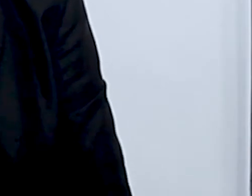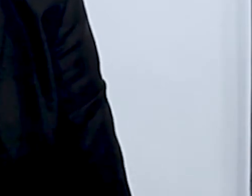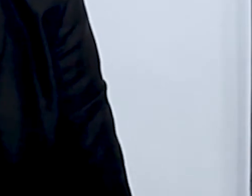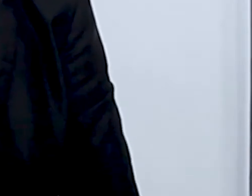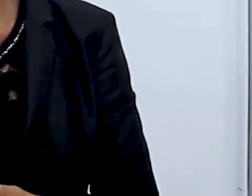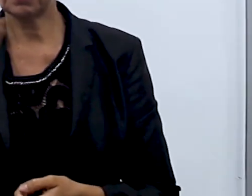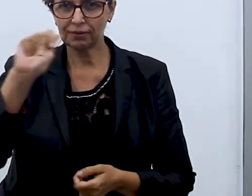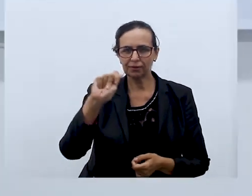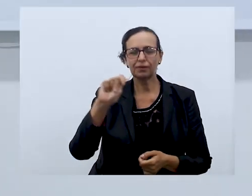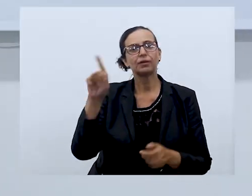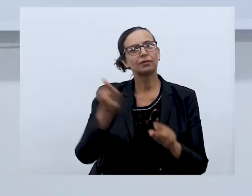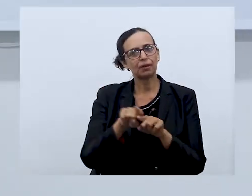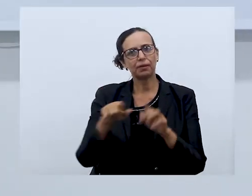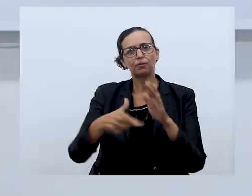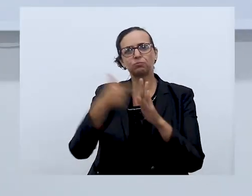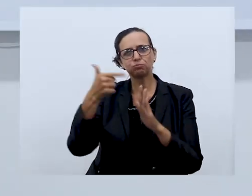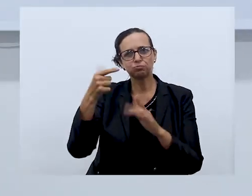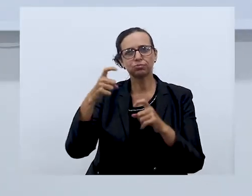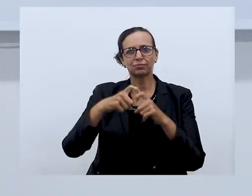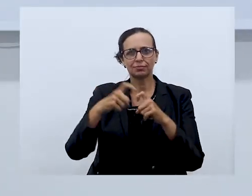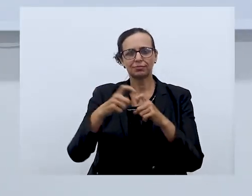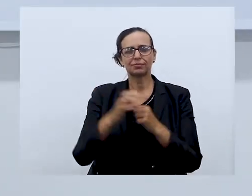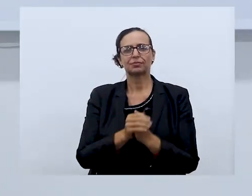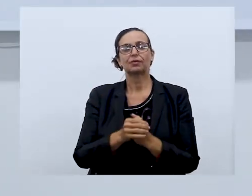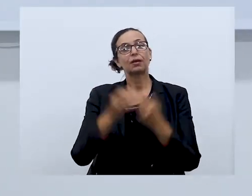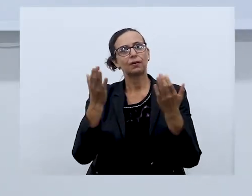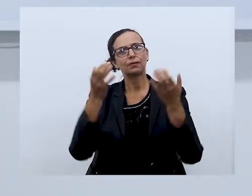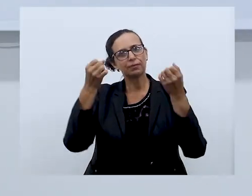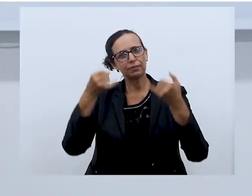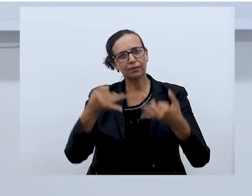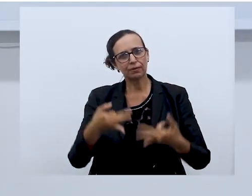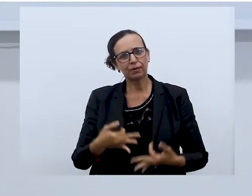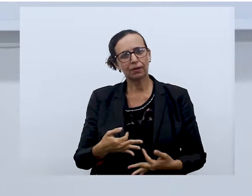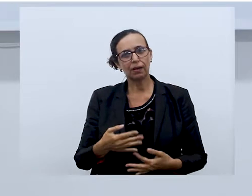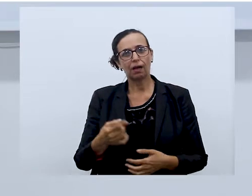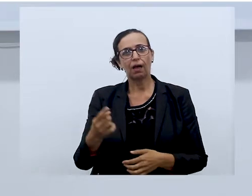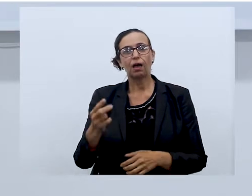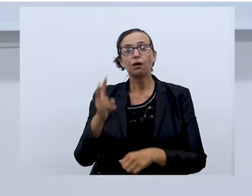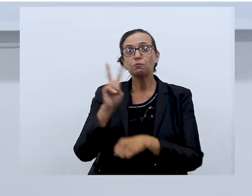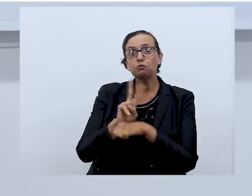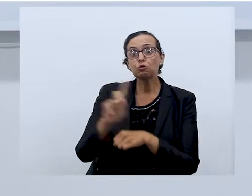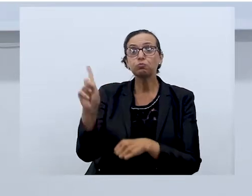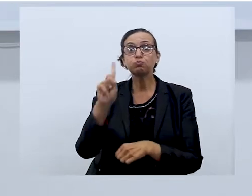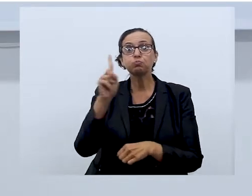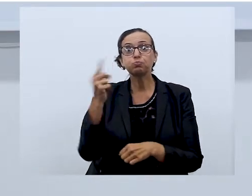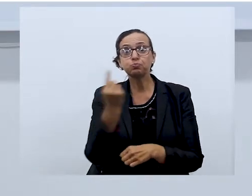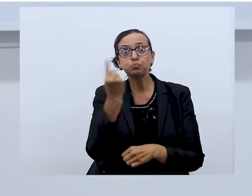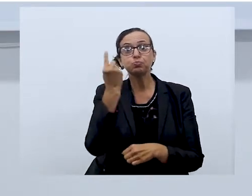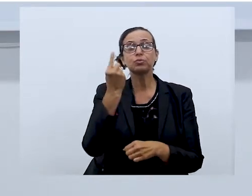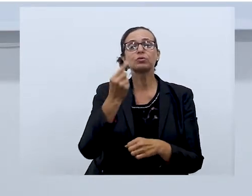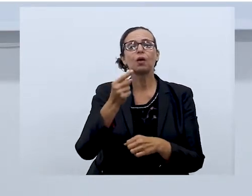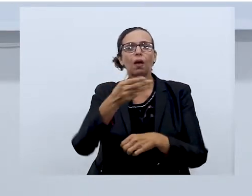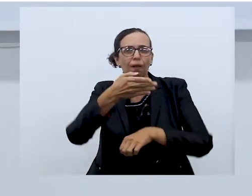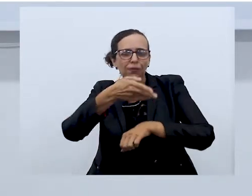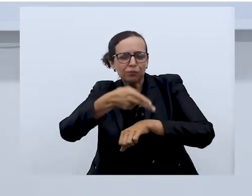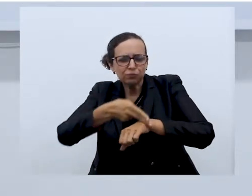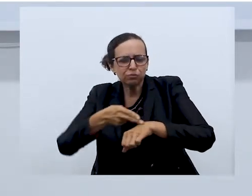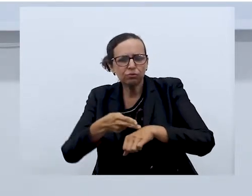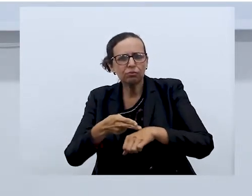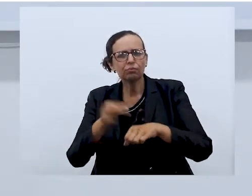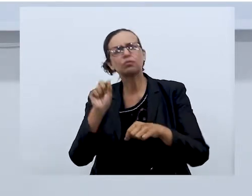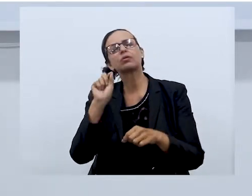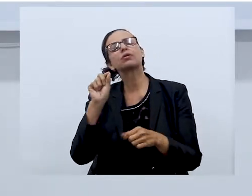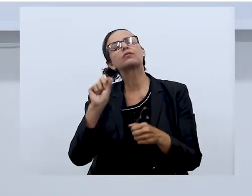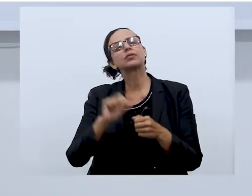Meu nome é Maria Luísa. Eu estou no segundo período de medicina e eu vou falar agora a respeito sobre os primeiros socorros em